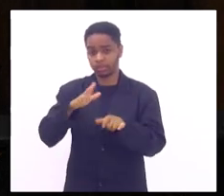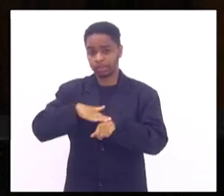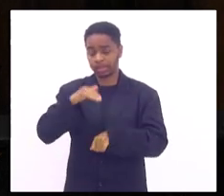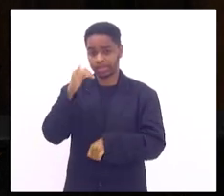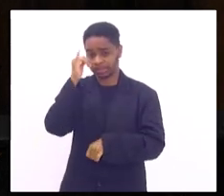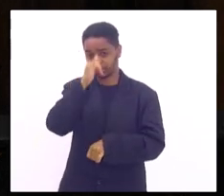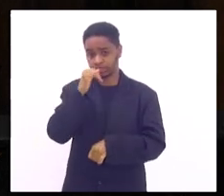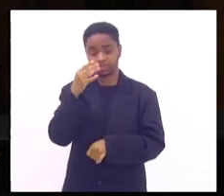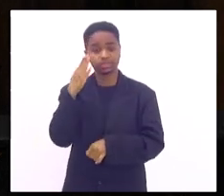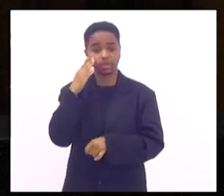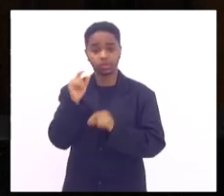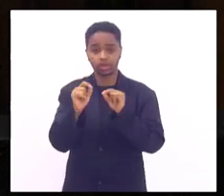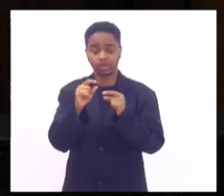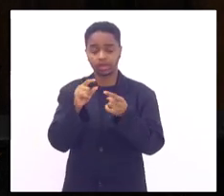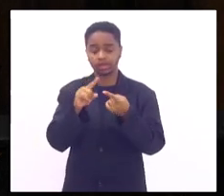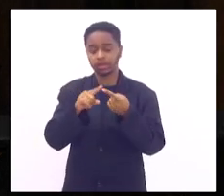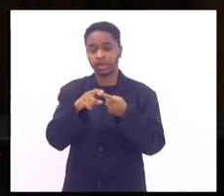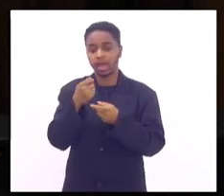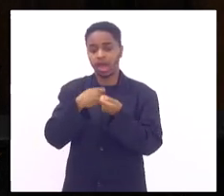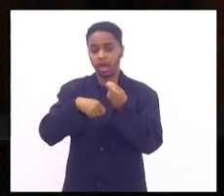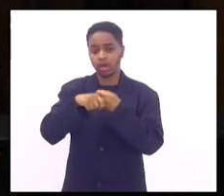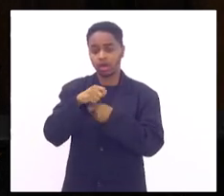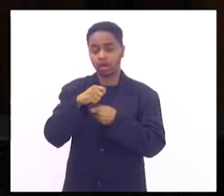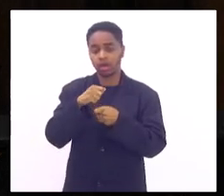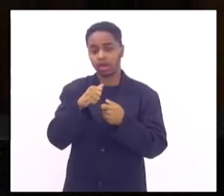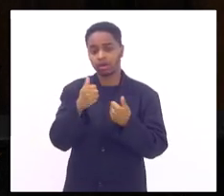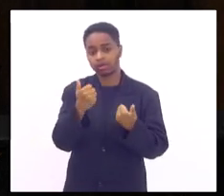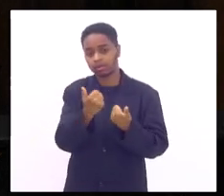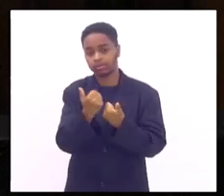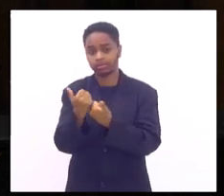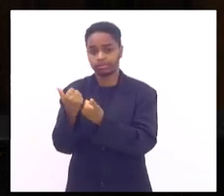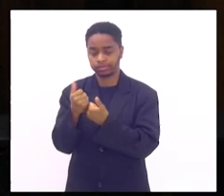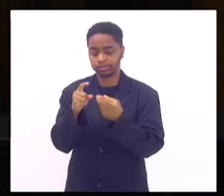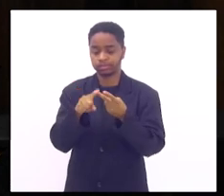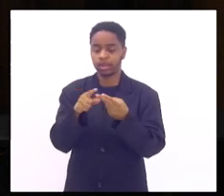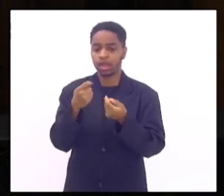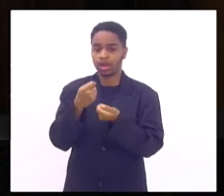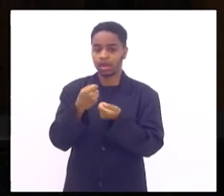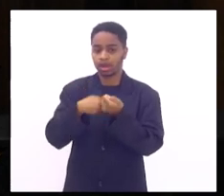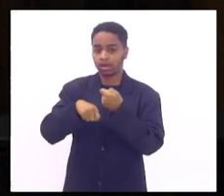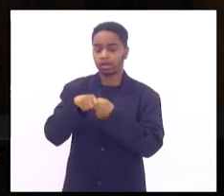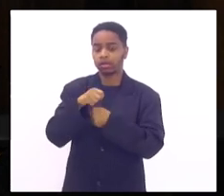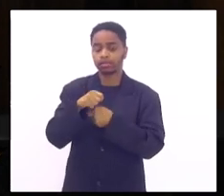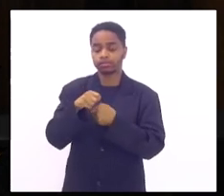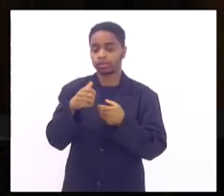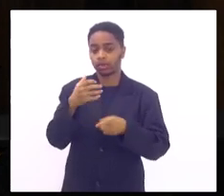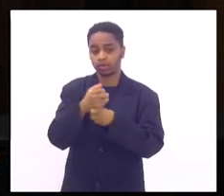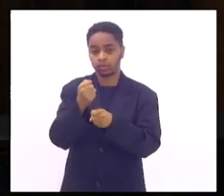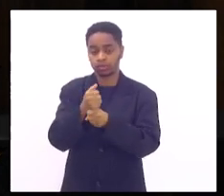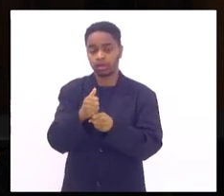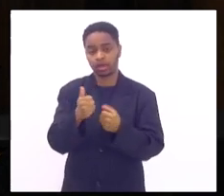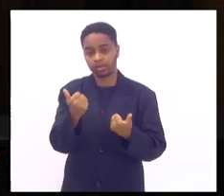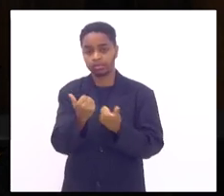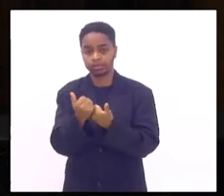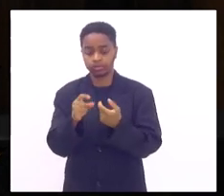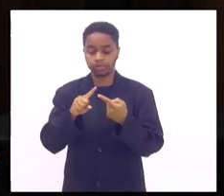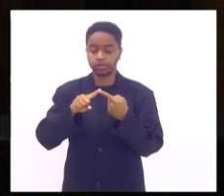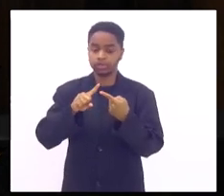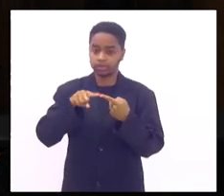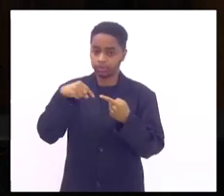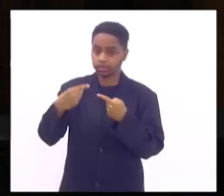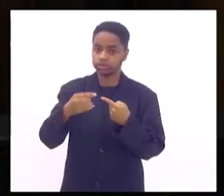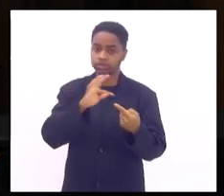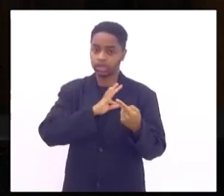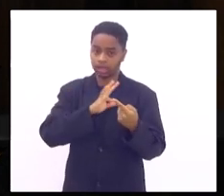né, que era o curso de auxiliar de administração e auxiliar de contabilidade, que depois virou o técnico em administração, depois o técnico em